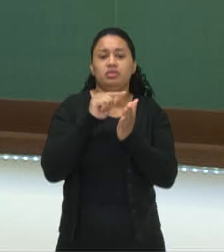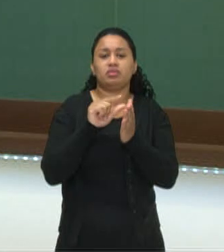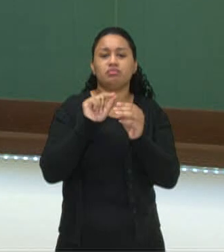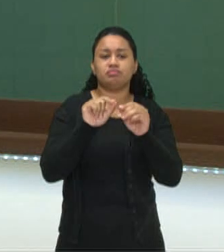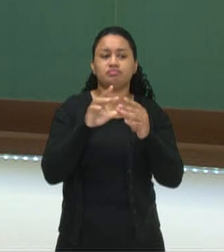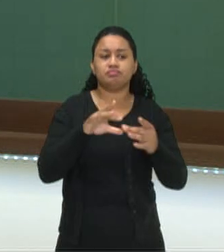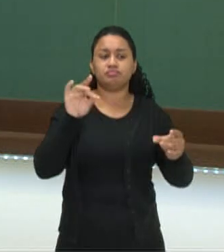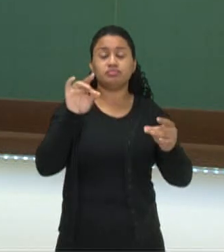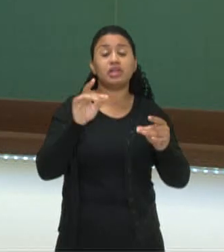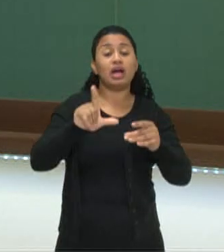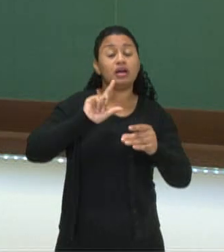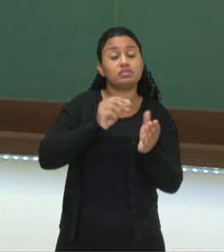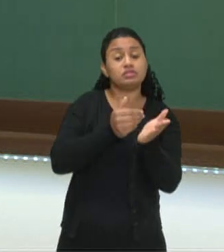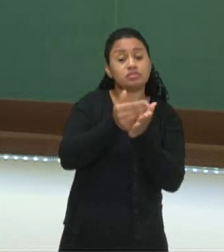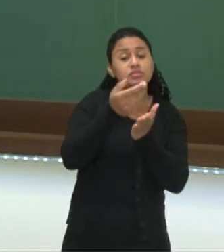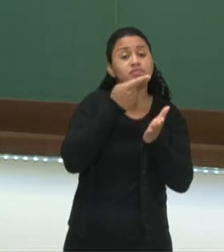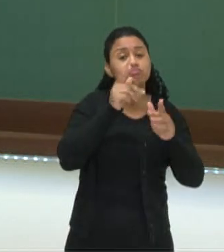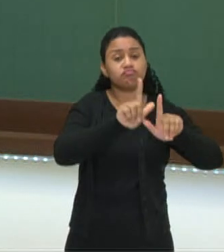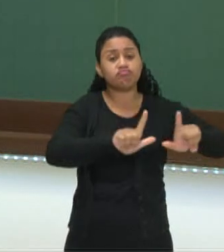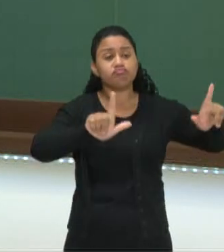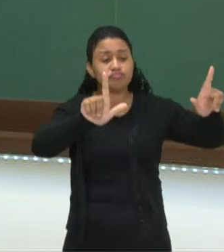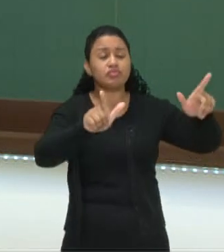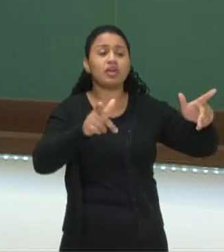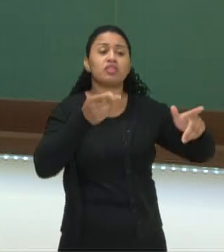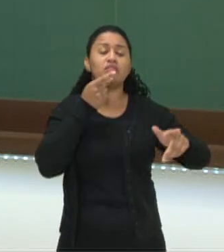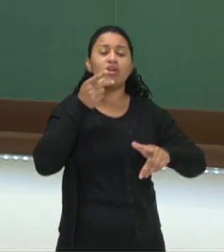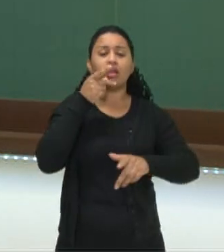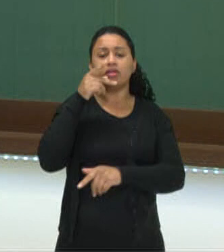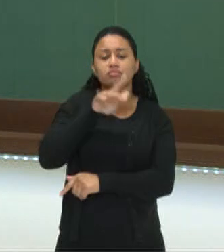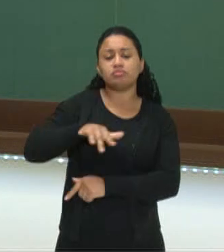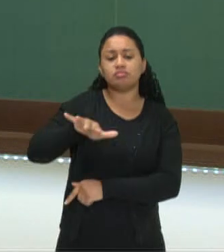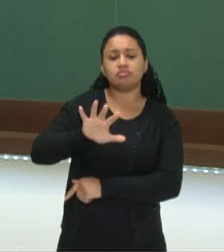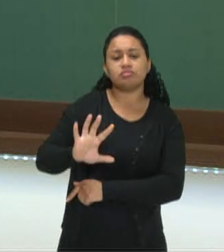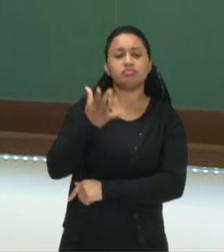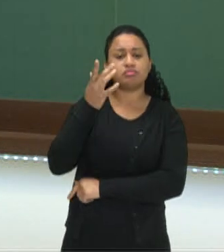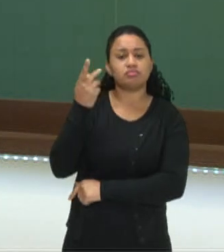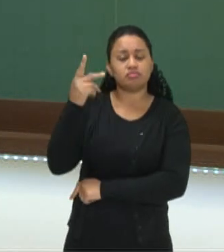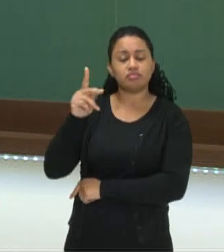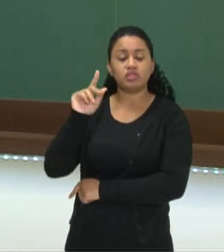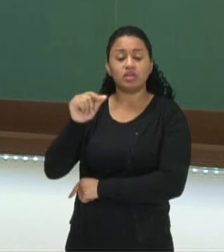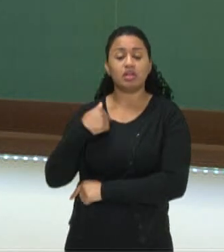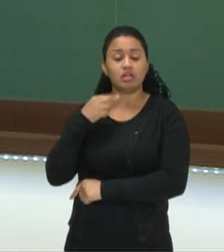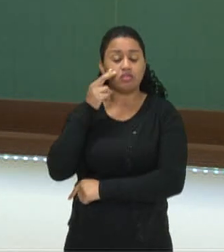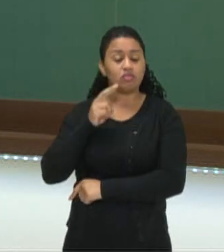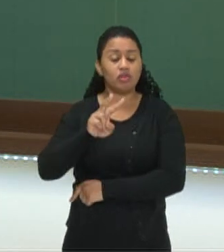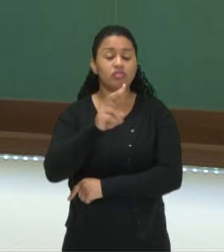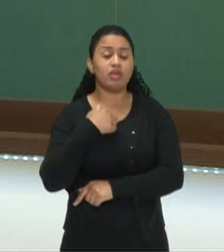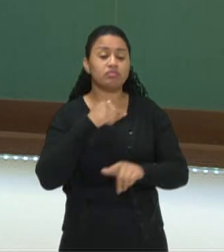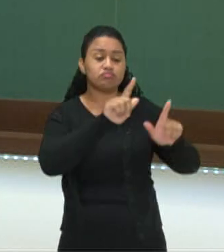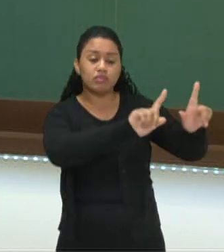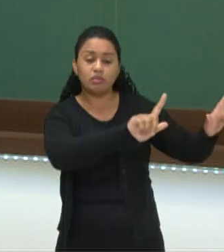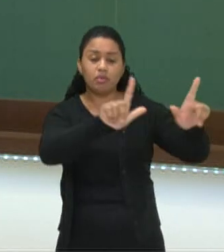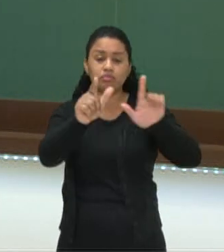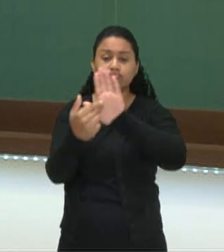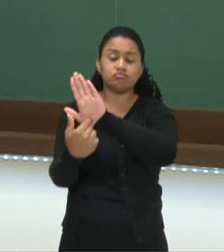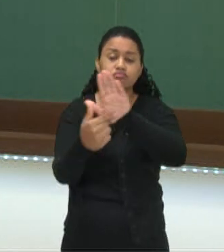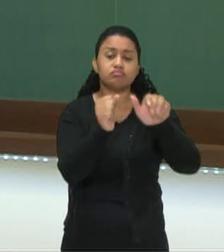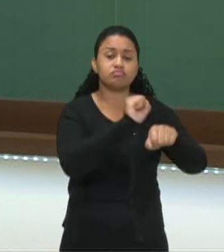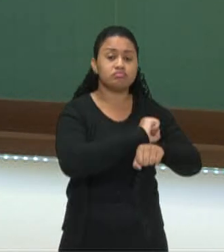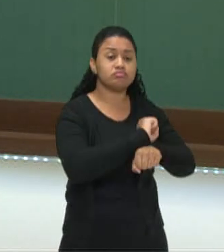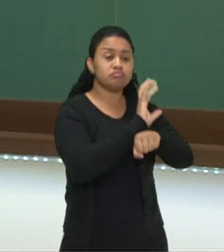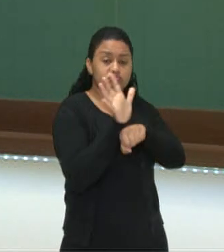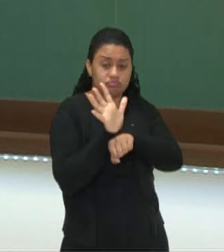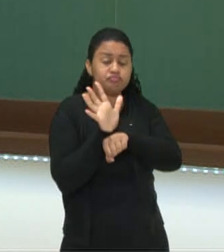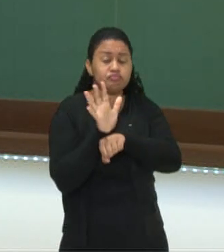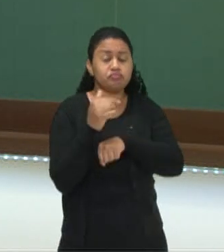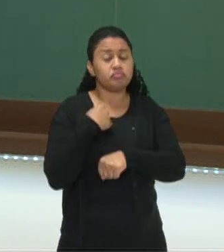gente entrar nisso, eu só quero citar uma situação que aconteceu com ele. Ele foi ver uma exposição dos impressionistas, ele viu uma tela